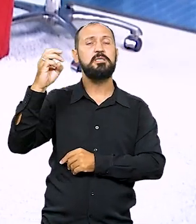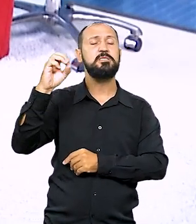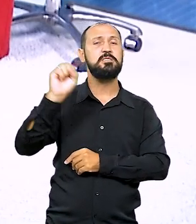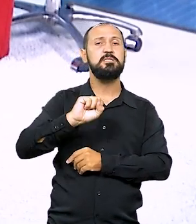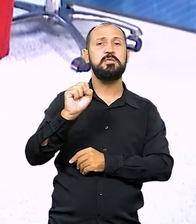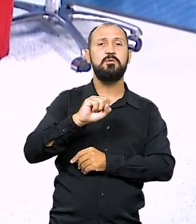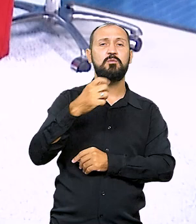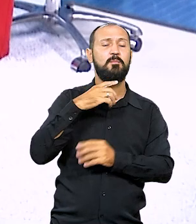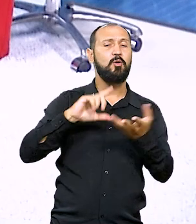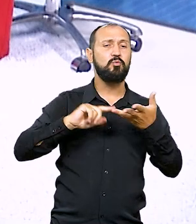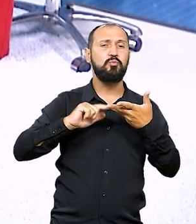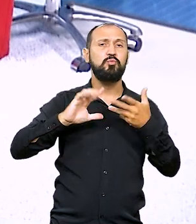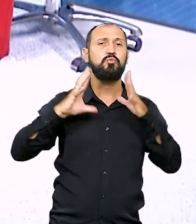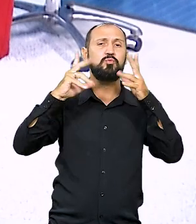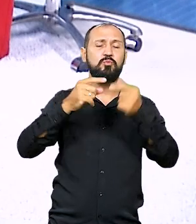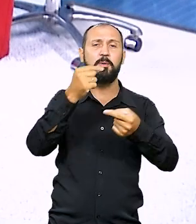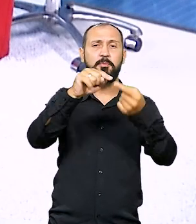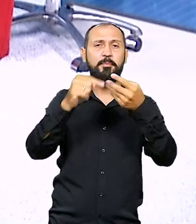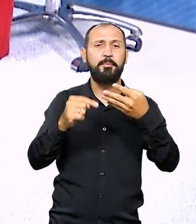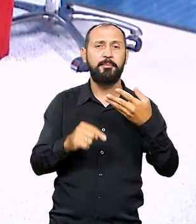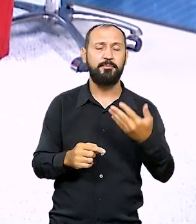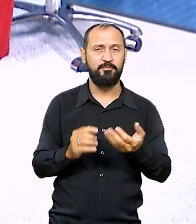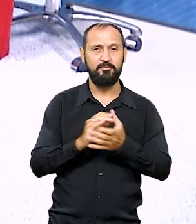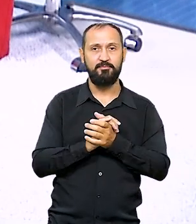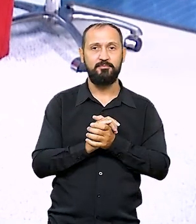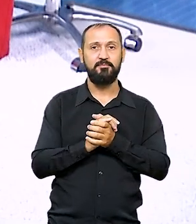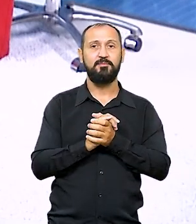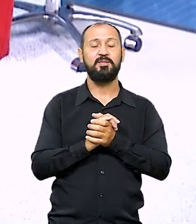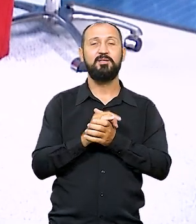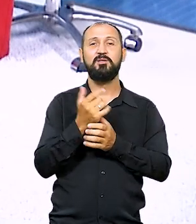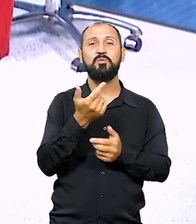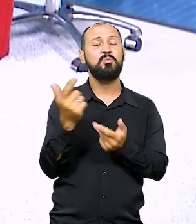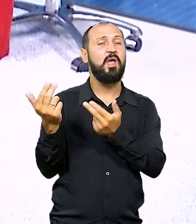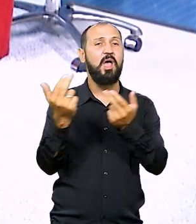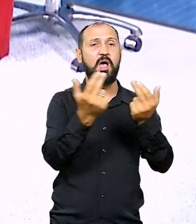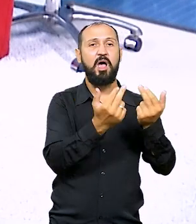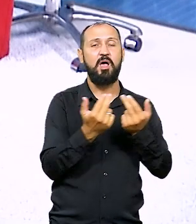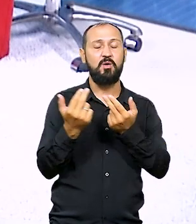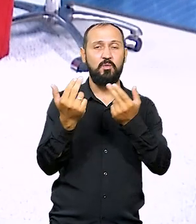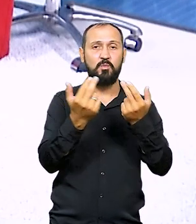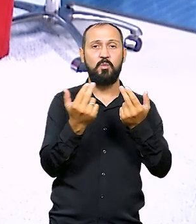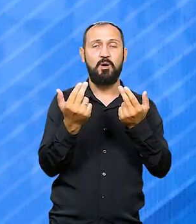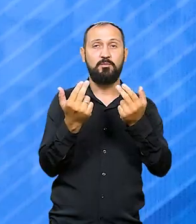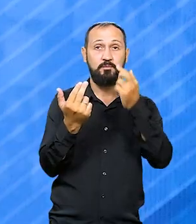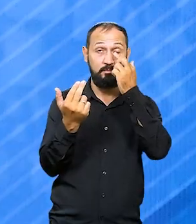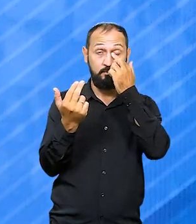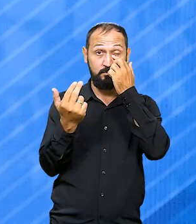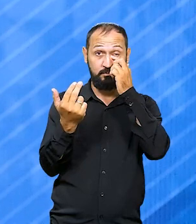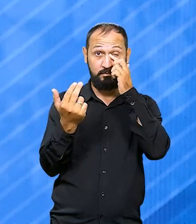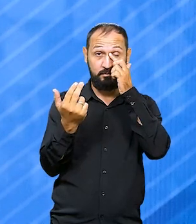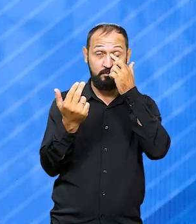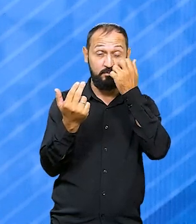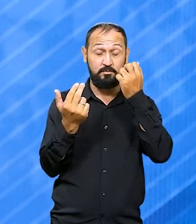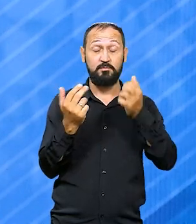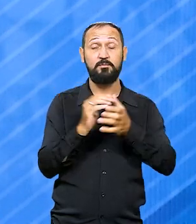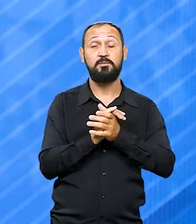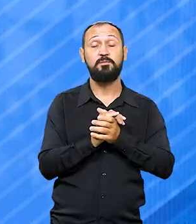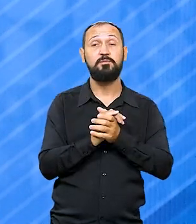15 segundos, 10 segundos para rebater tudo aquilo, né? Não tem a mesma